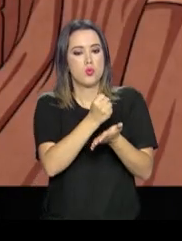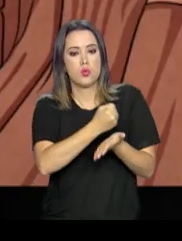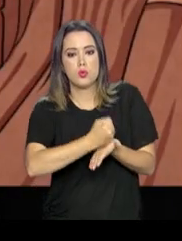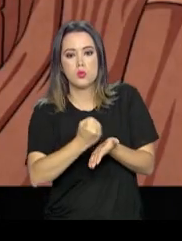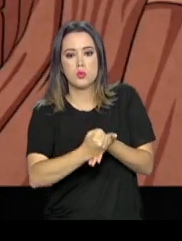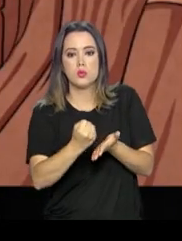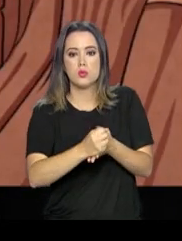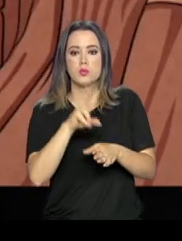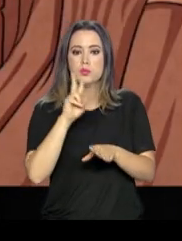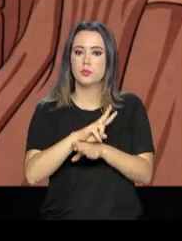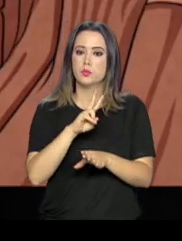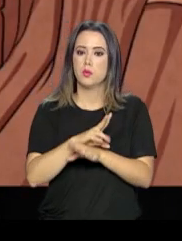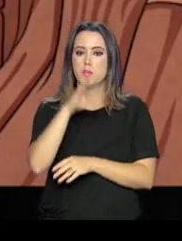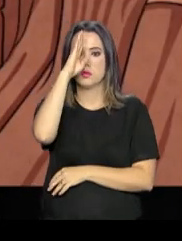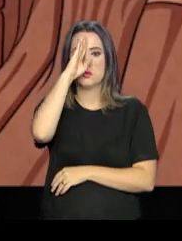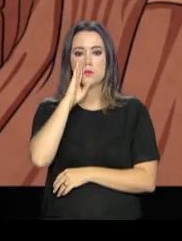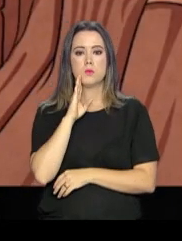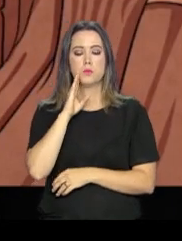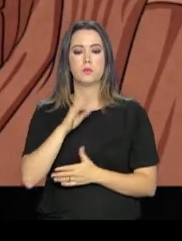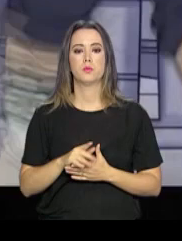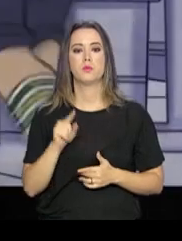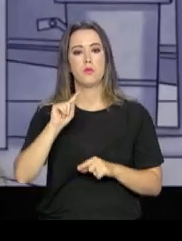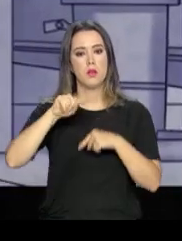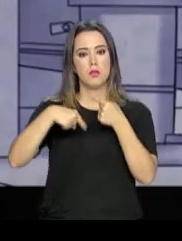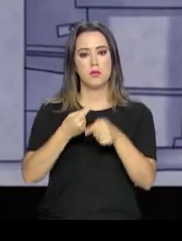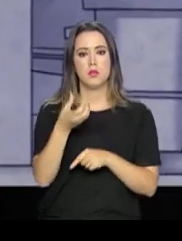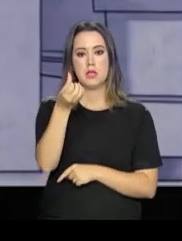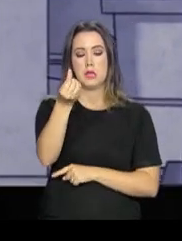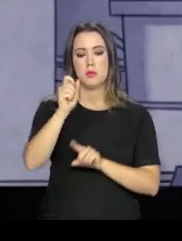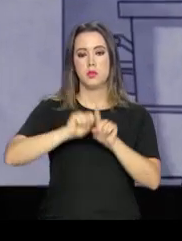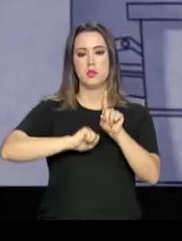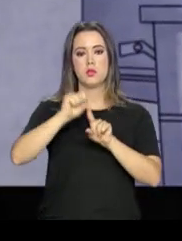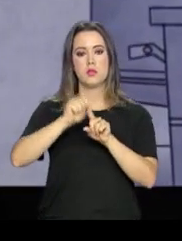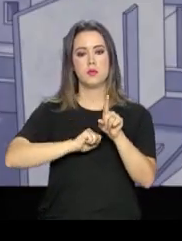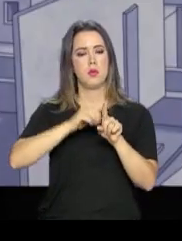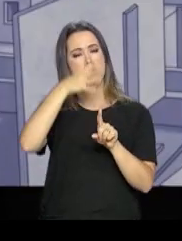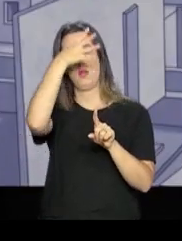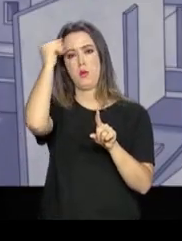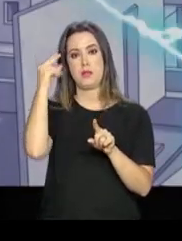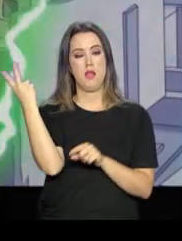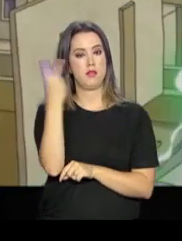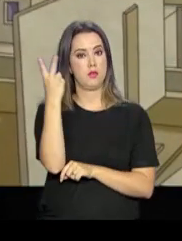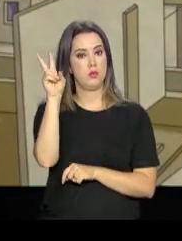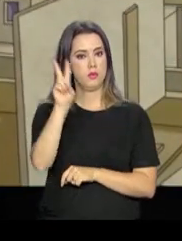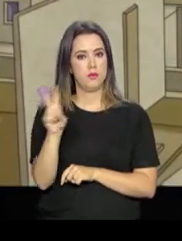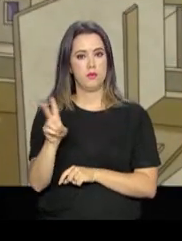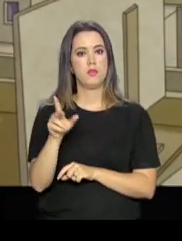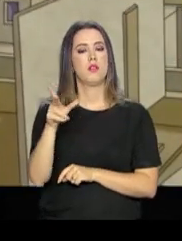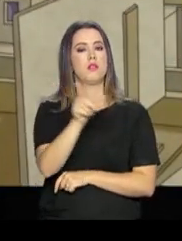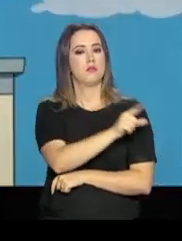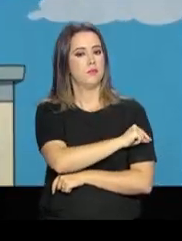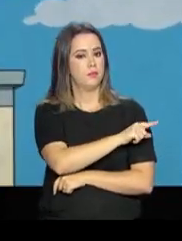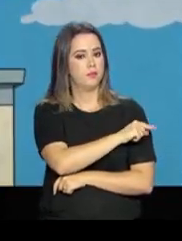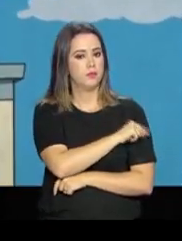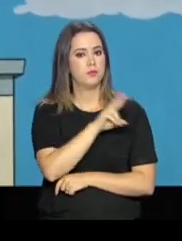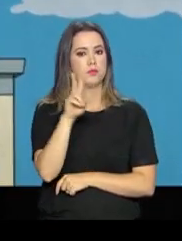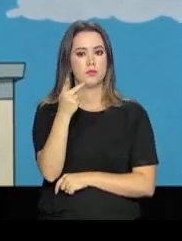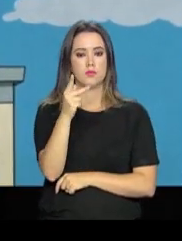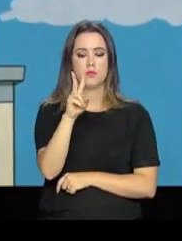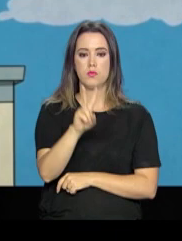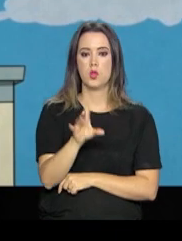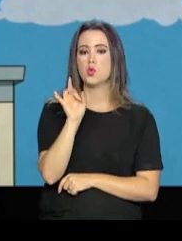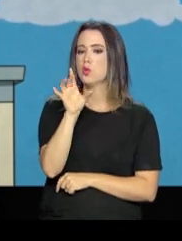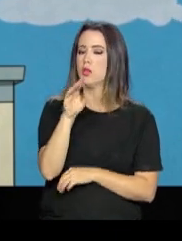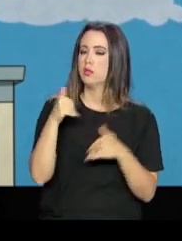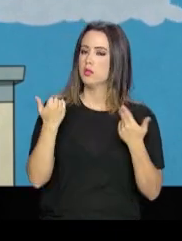e vacine-se gratuitamente. E após 6 meses, não se esqueça de tomar a segunda dose contra o HPV. Só